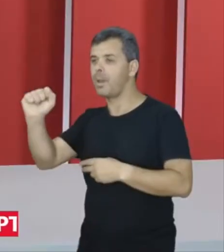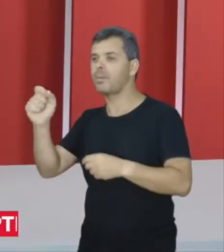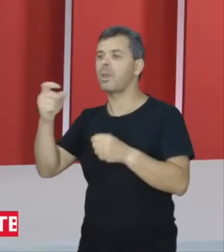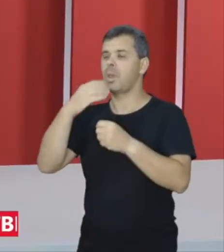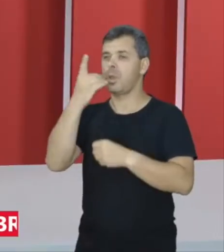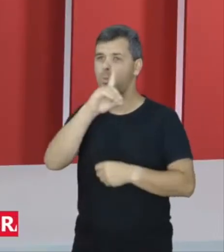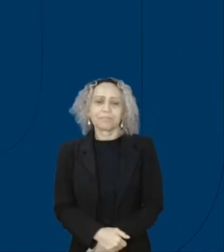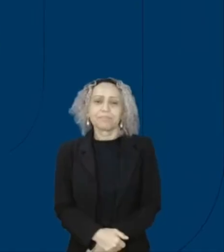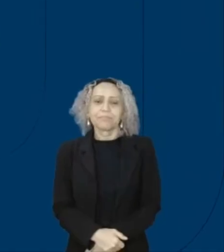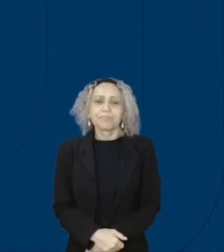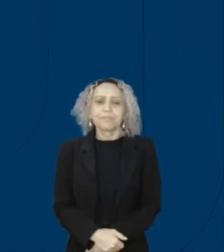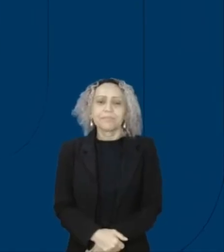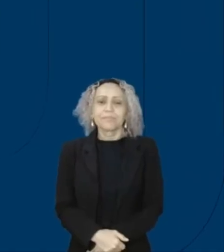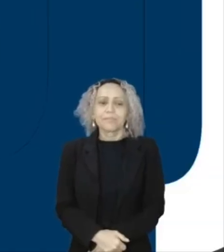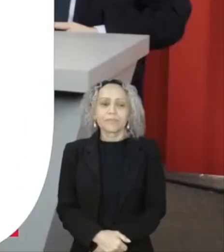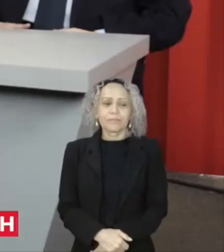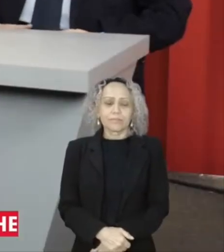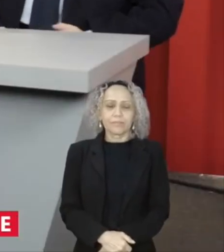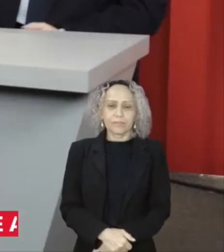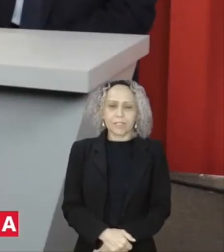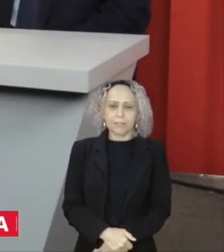bom trabalho.